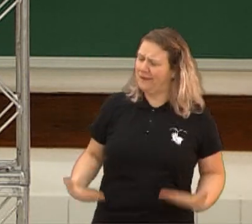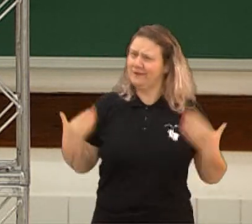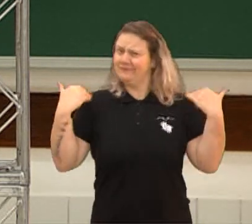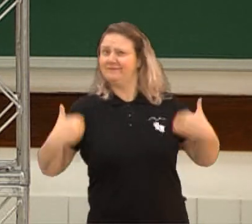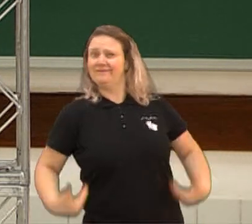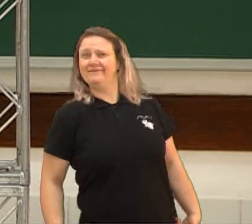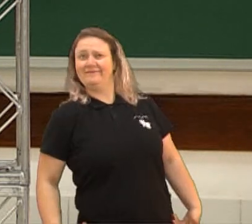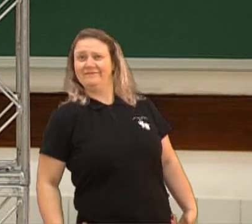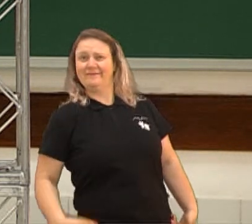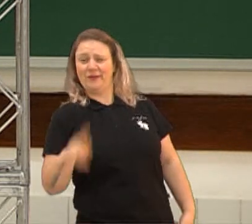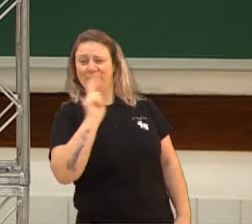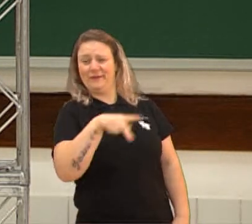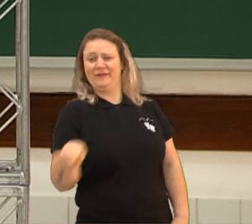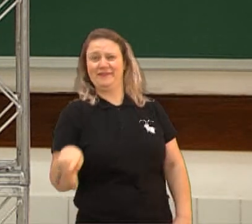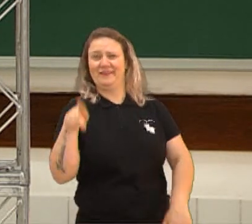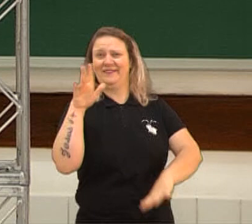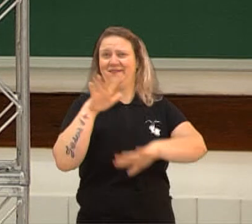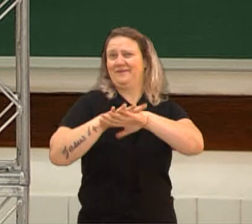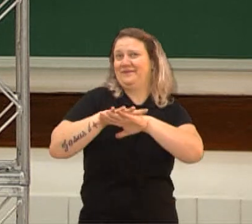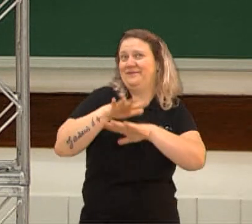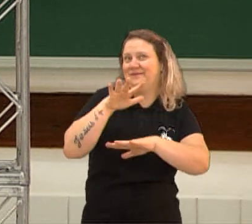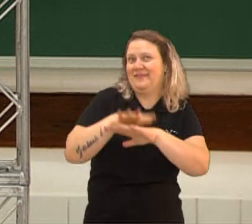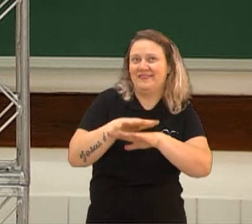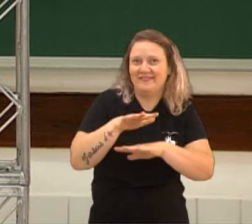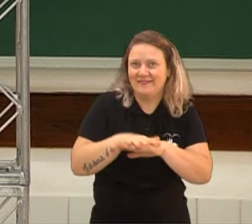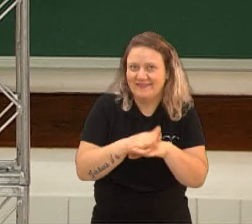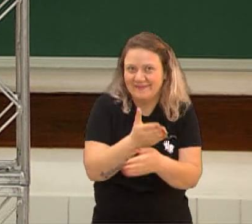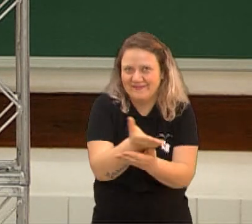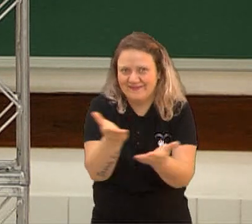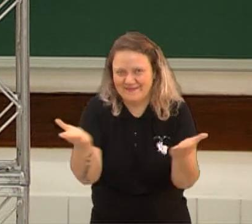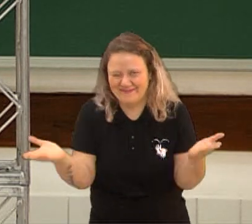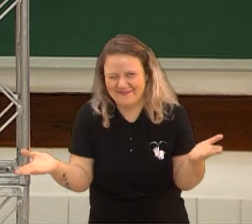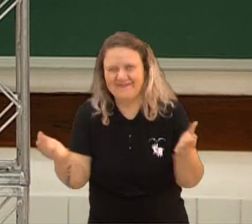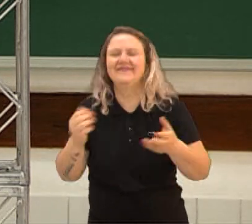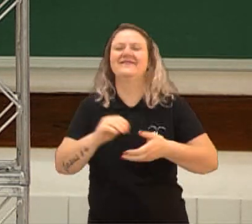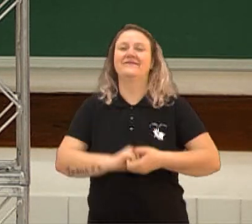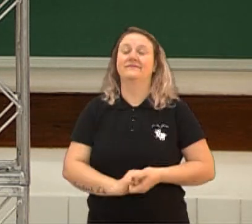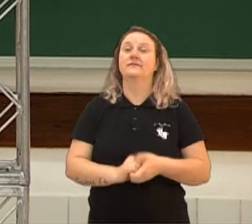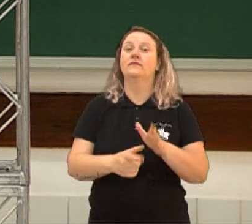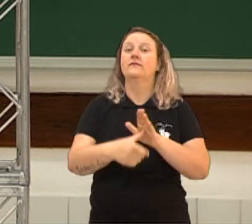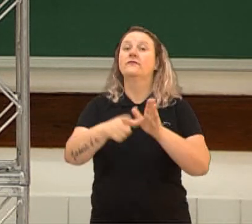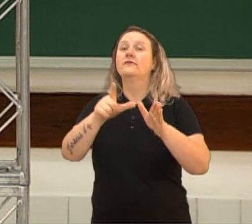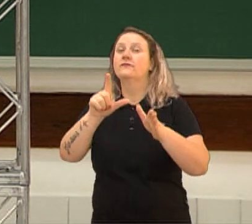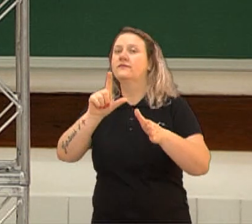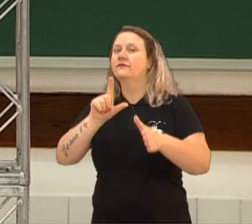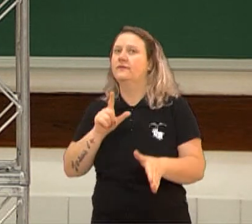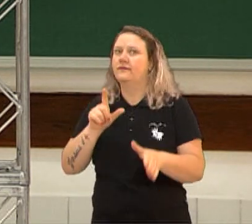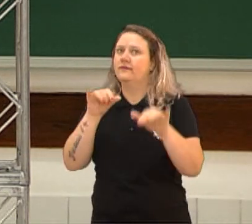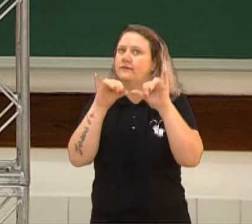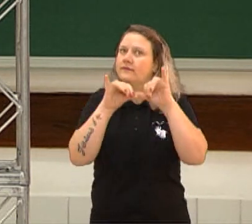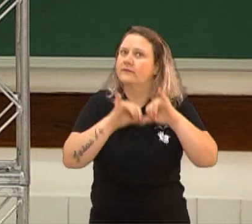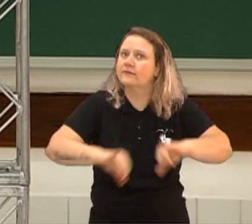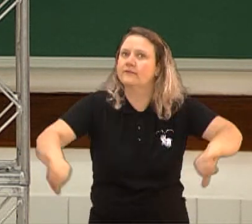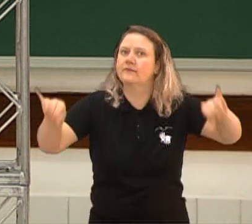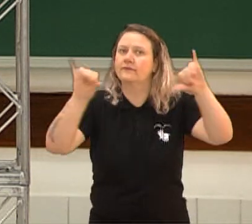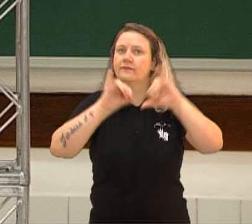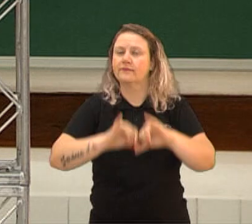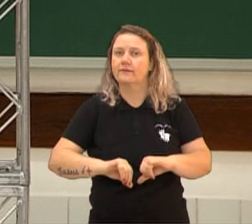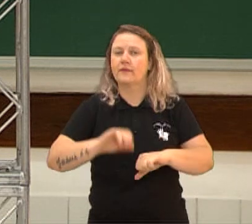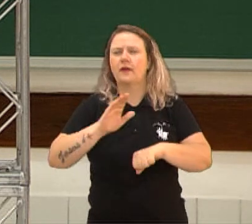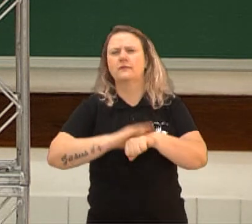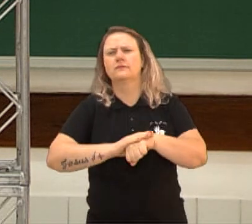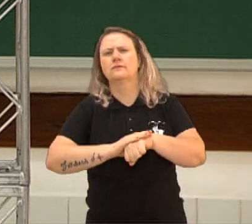aqui, sou eu mesmo que vou dar aula de matemática para vocês. Antes, lembrete. Qual é o lembrete